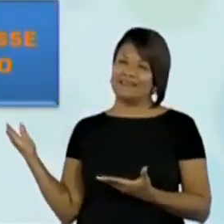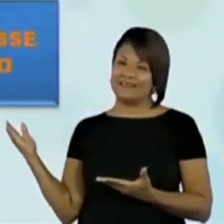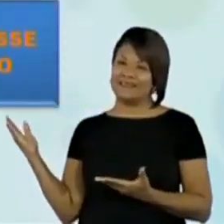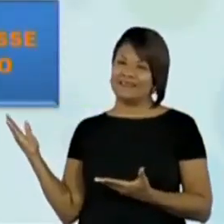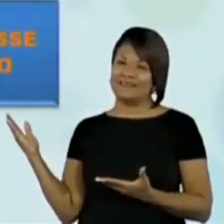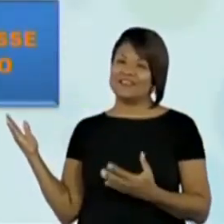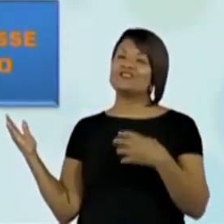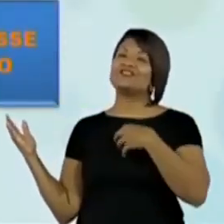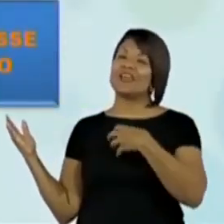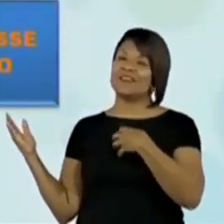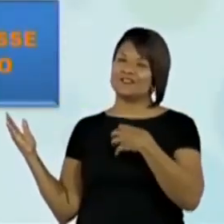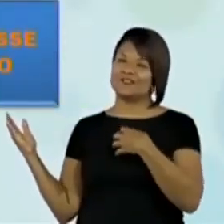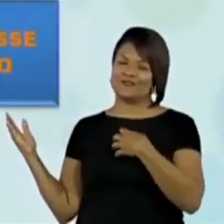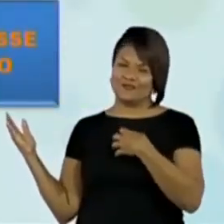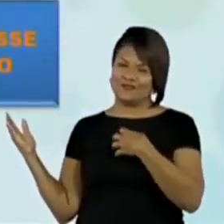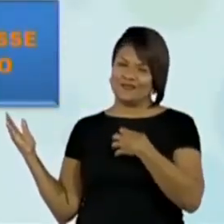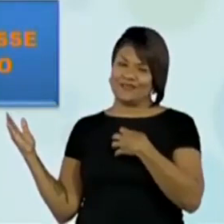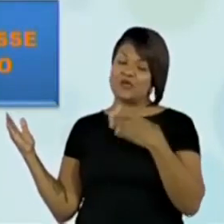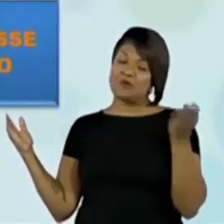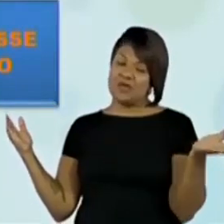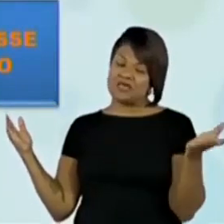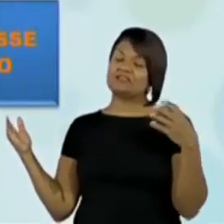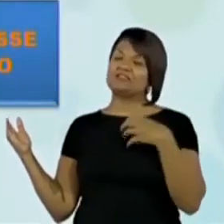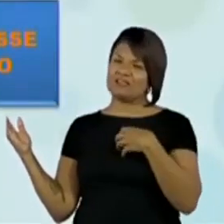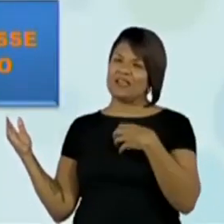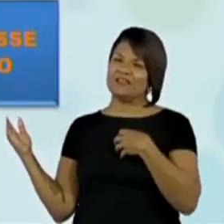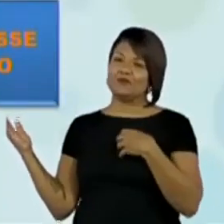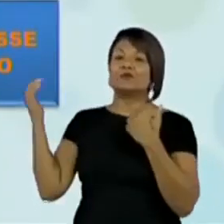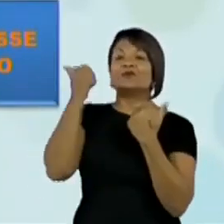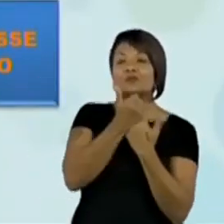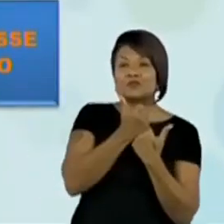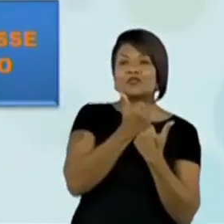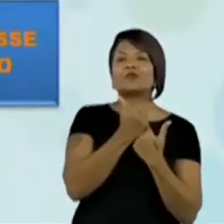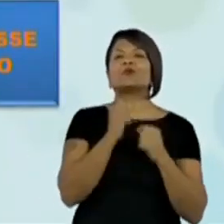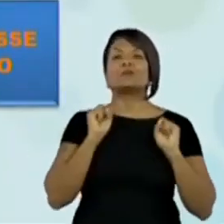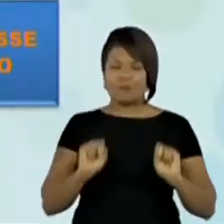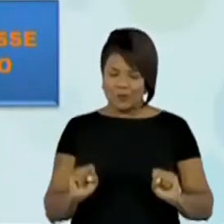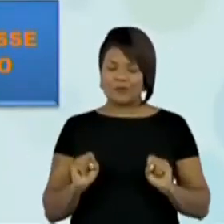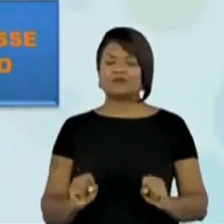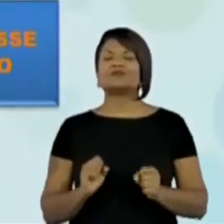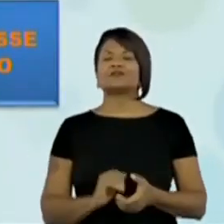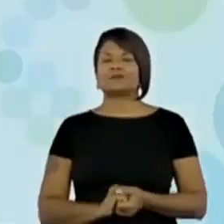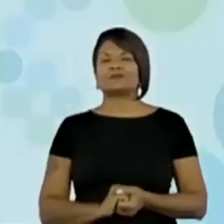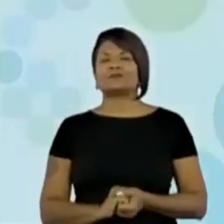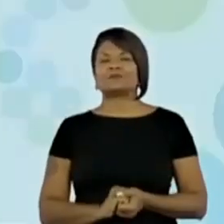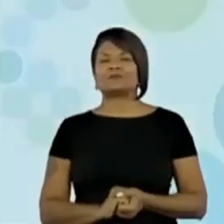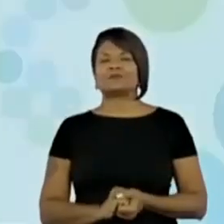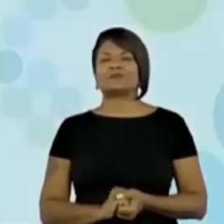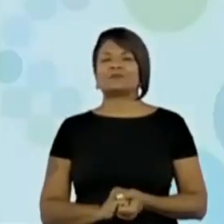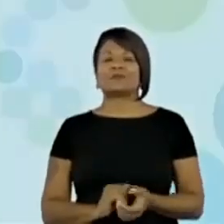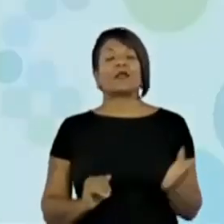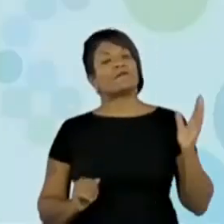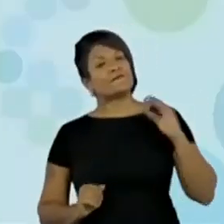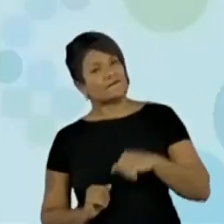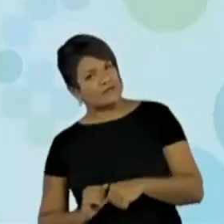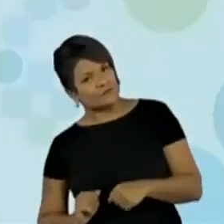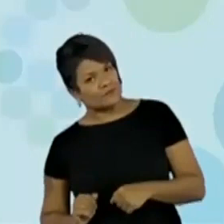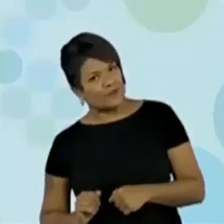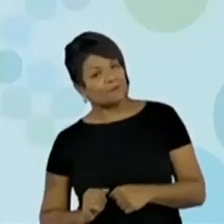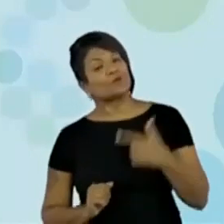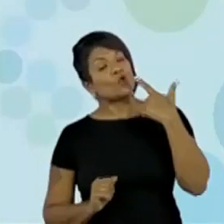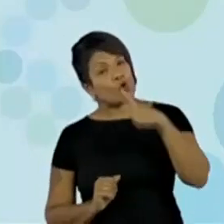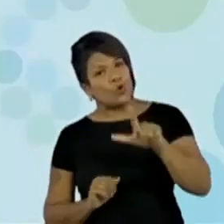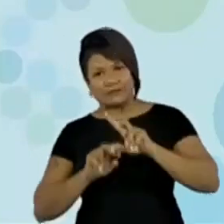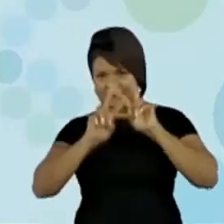jeito. Se eu fosse trocar com esse ar, eu poderia usar com esse jeito. Vamos lá para uma outra